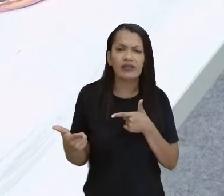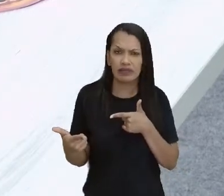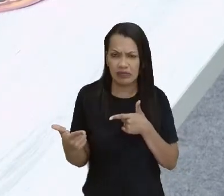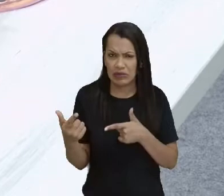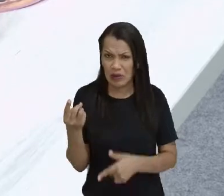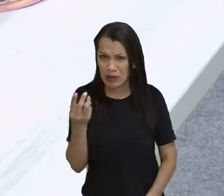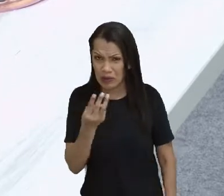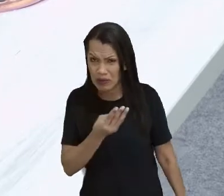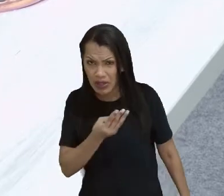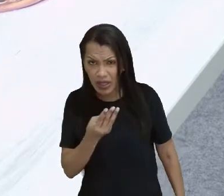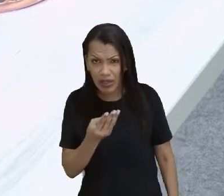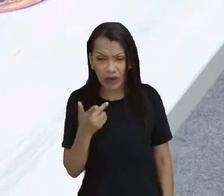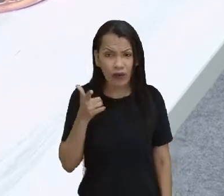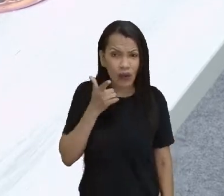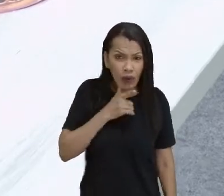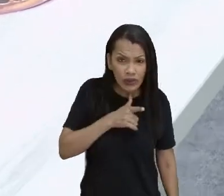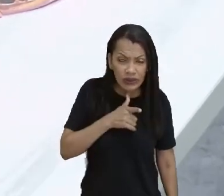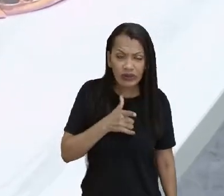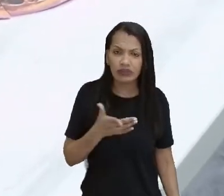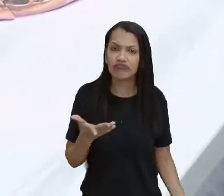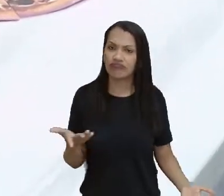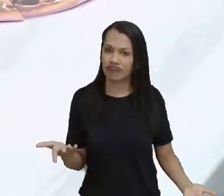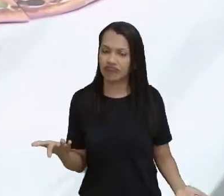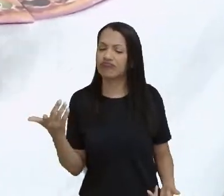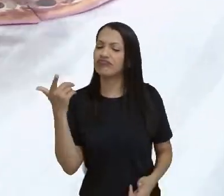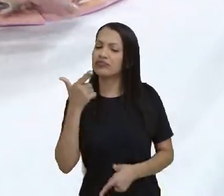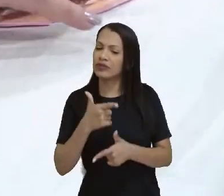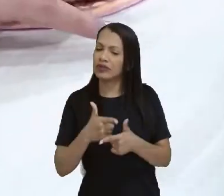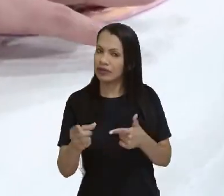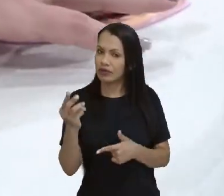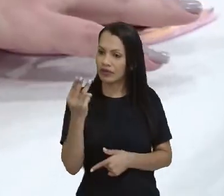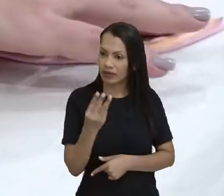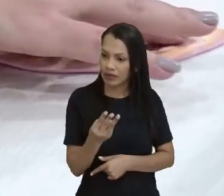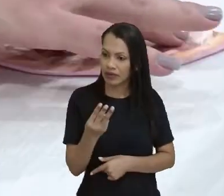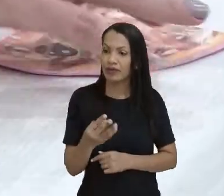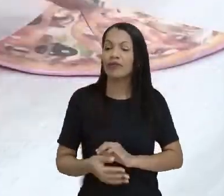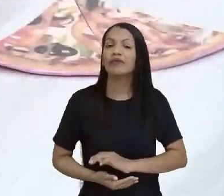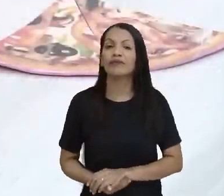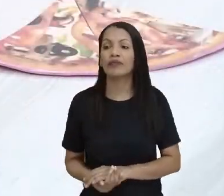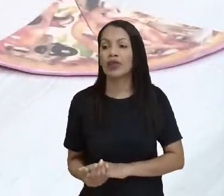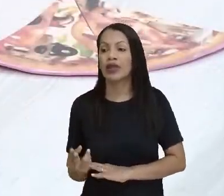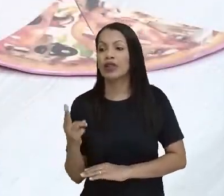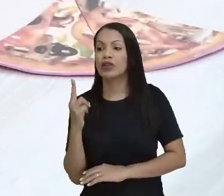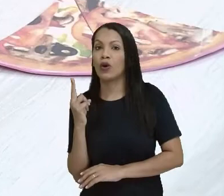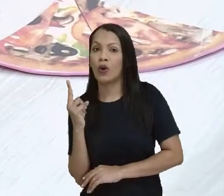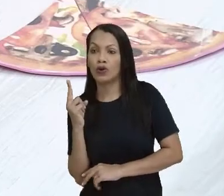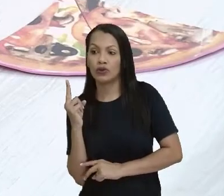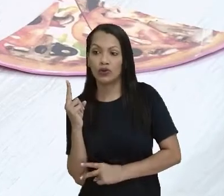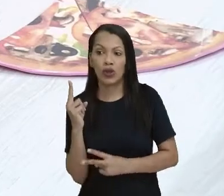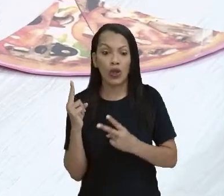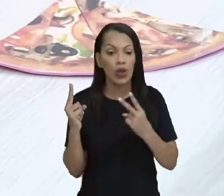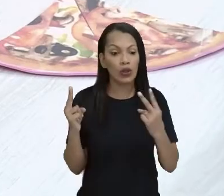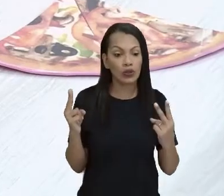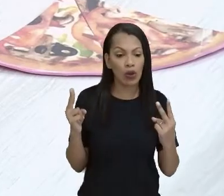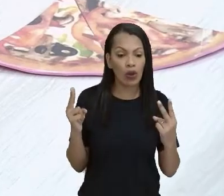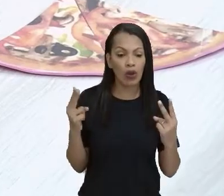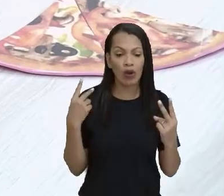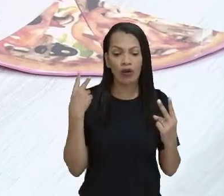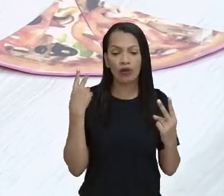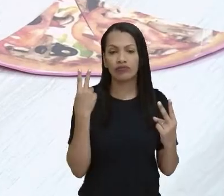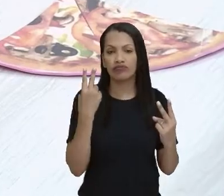parte? Será que eu consigo dividir por 3? Ó, se eu for colocar 2, 2,